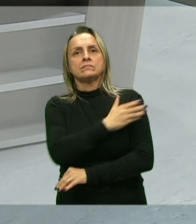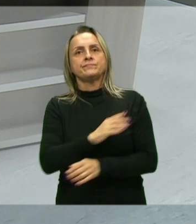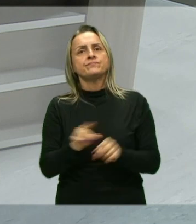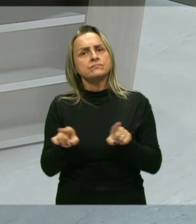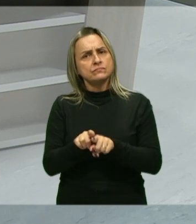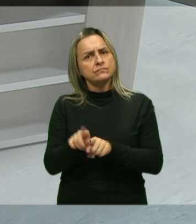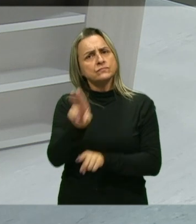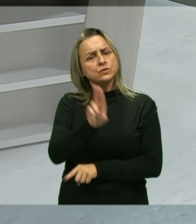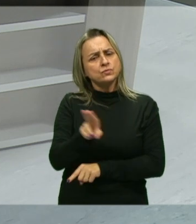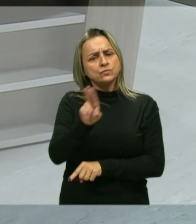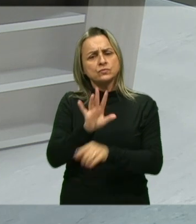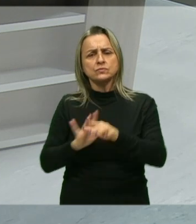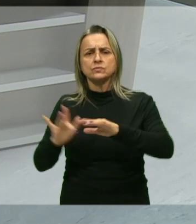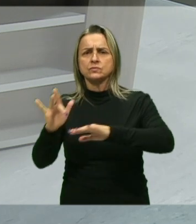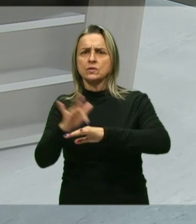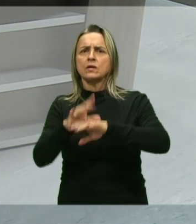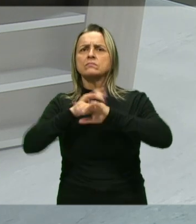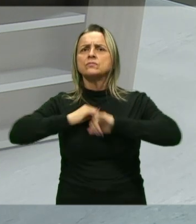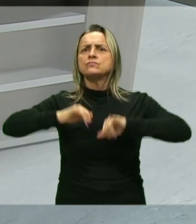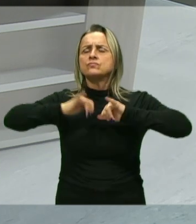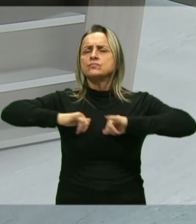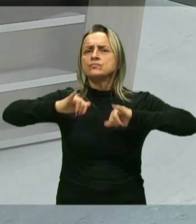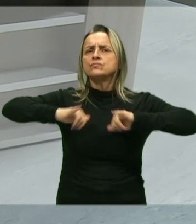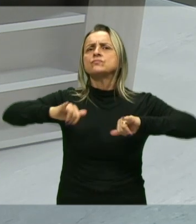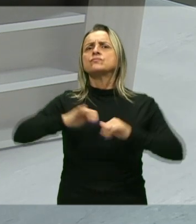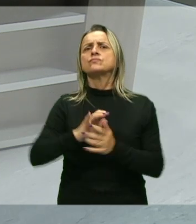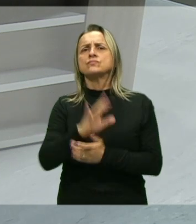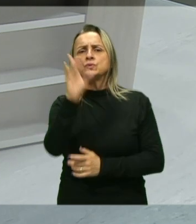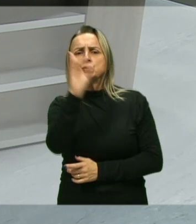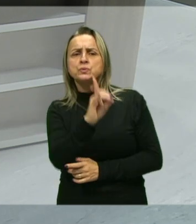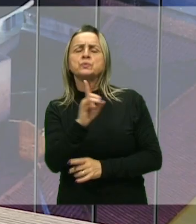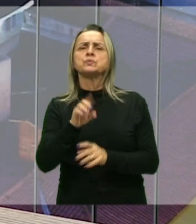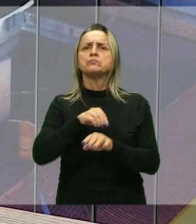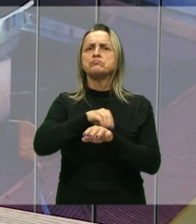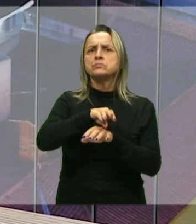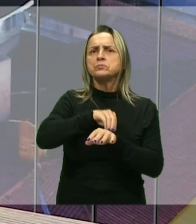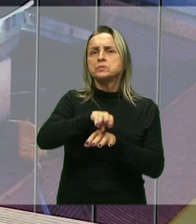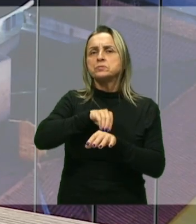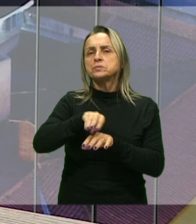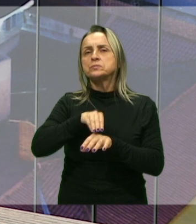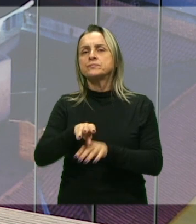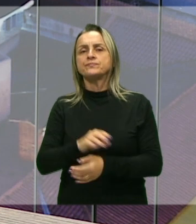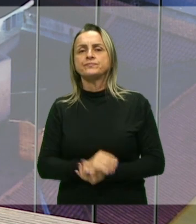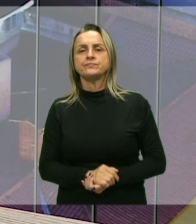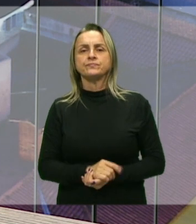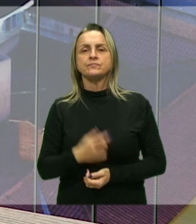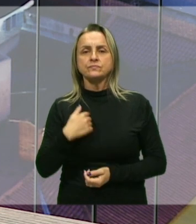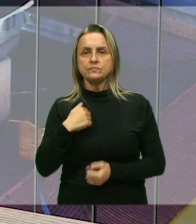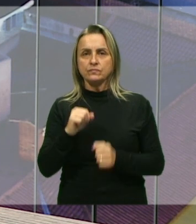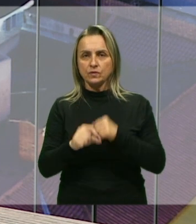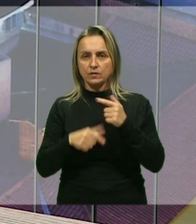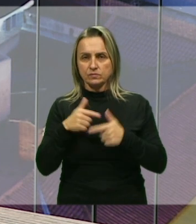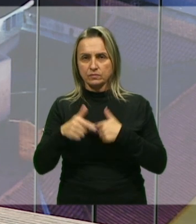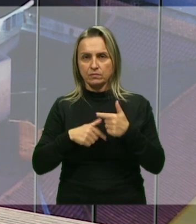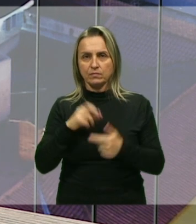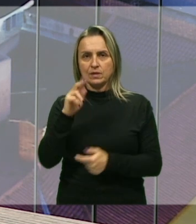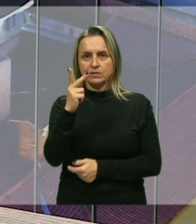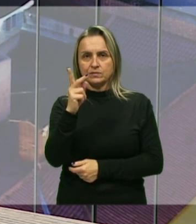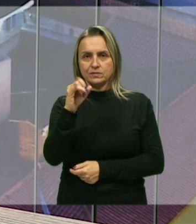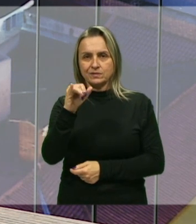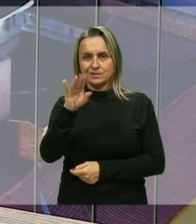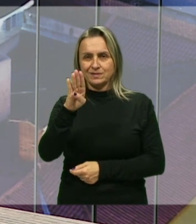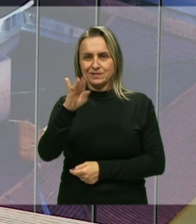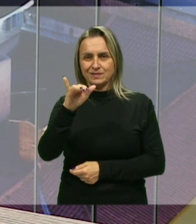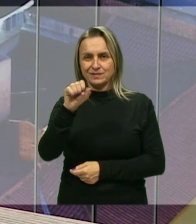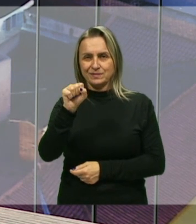para disseminar essa ideia, disseminar esses direitos, né? Eu faço um trabalho com a Hibisco hoje, eu publico bastante no Instagram, que é